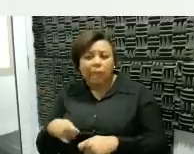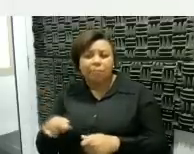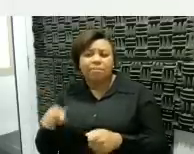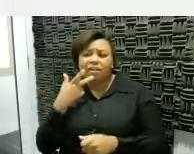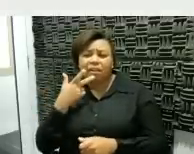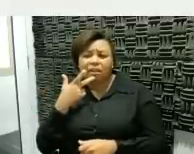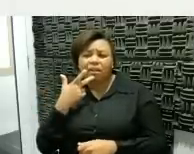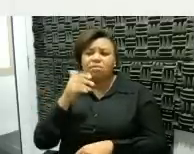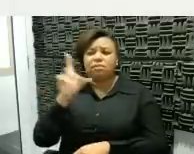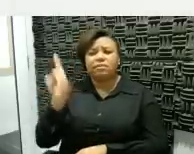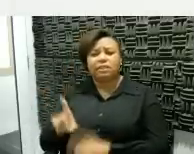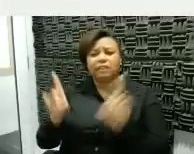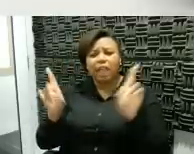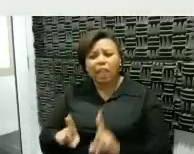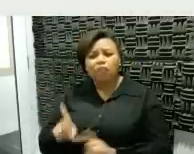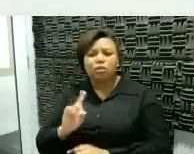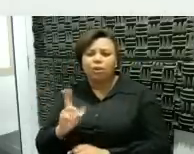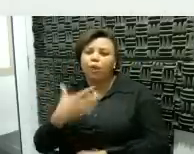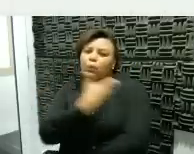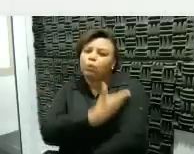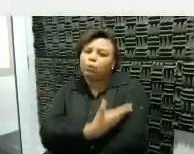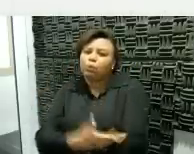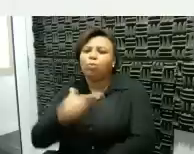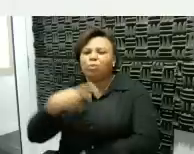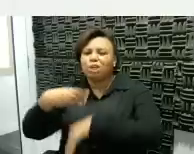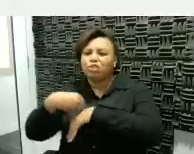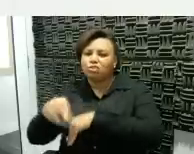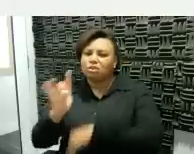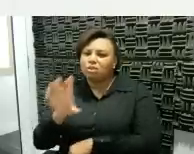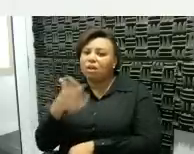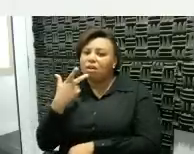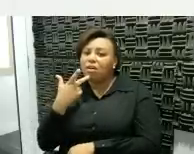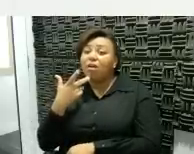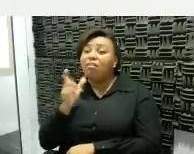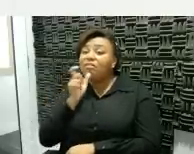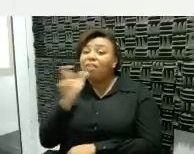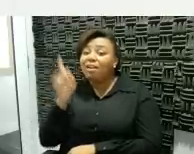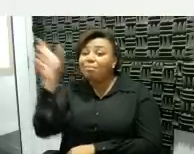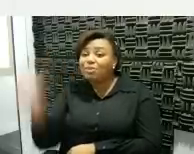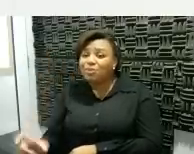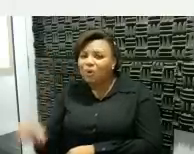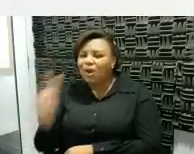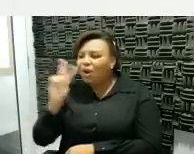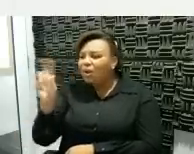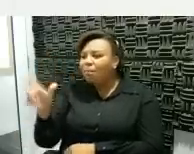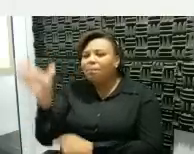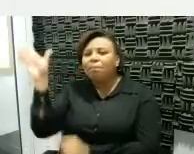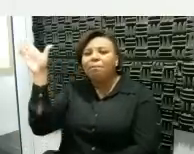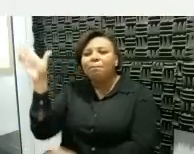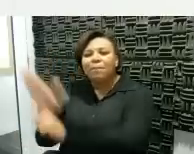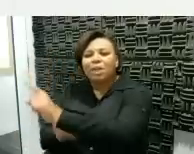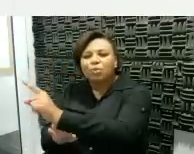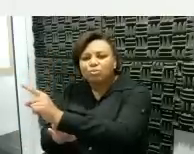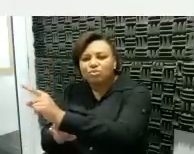eu costumo ter uma dica apenas fale com a pessoa né pergunte eu tô escrevendo aqui pergunte como ela